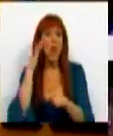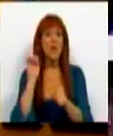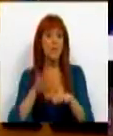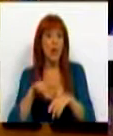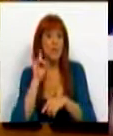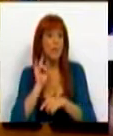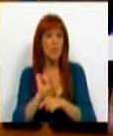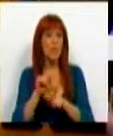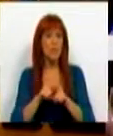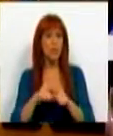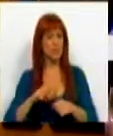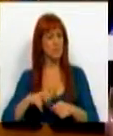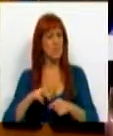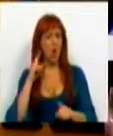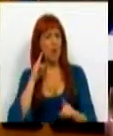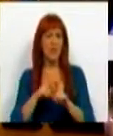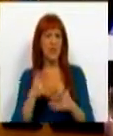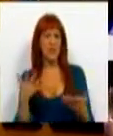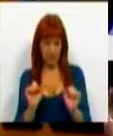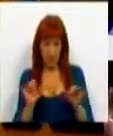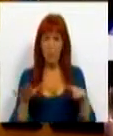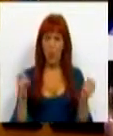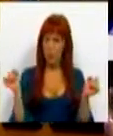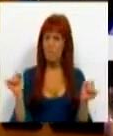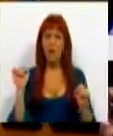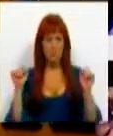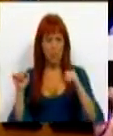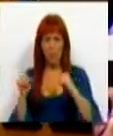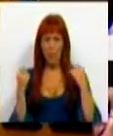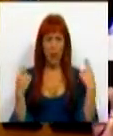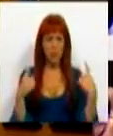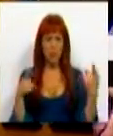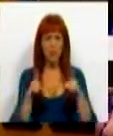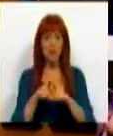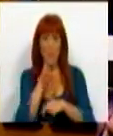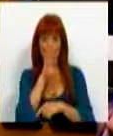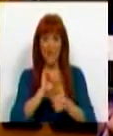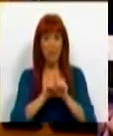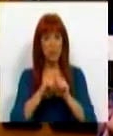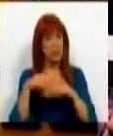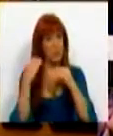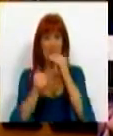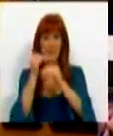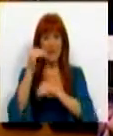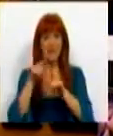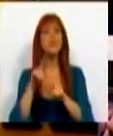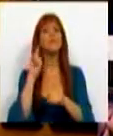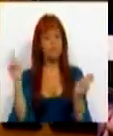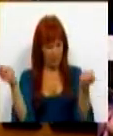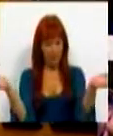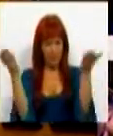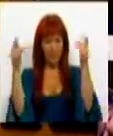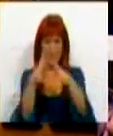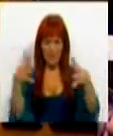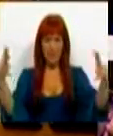sua importância e pela nobreza do seu objetivo, é possível chegarmos a alguns consensos que permitam que a prática desportiva no ensino superior seja fomentada